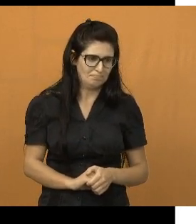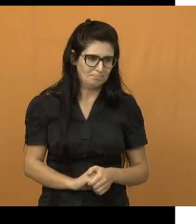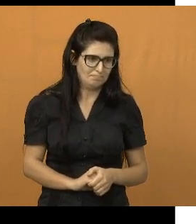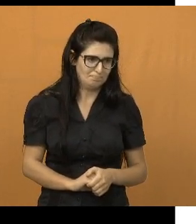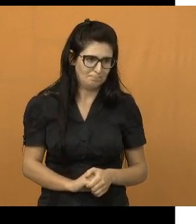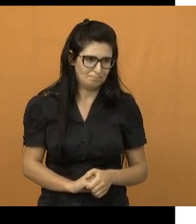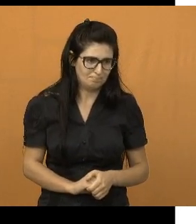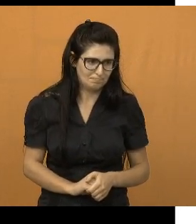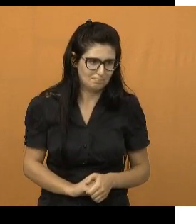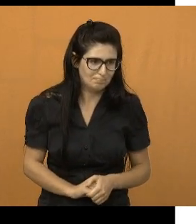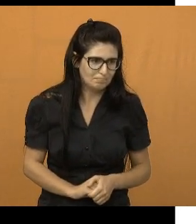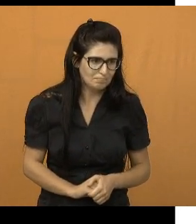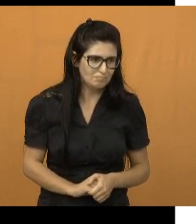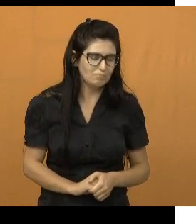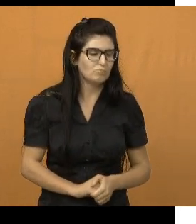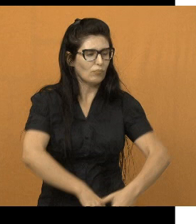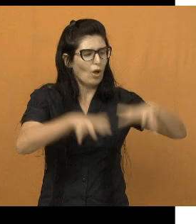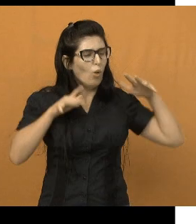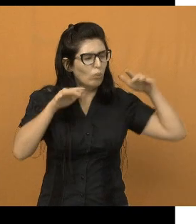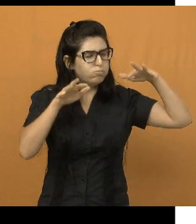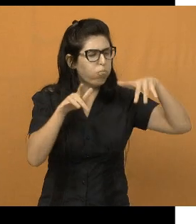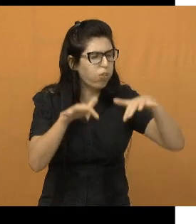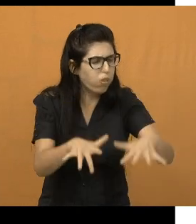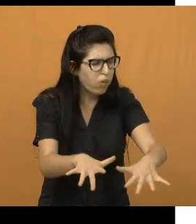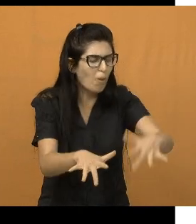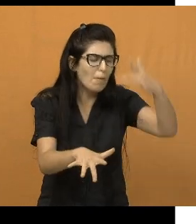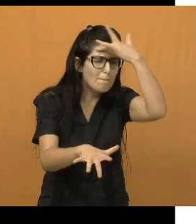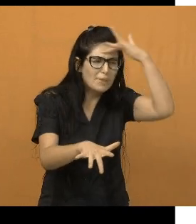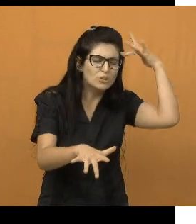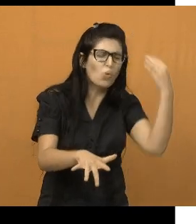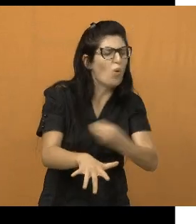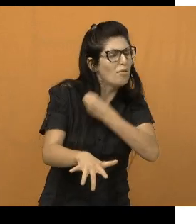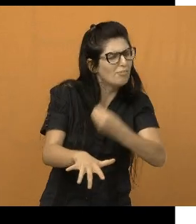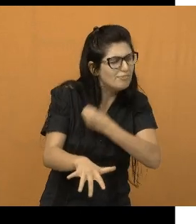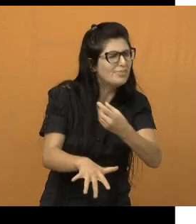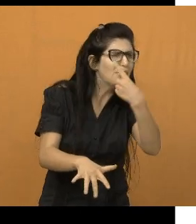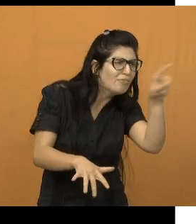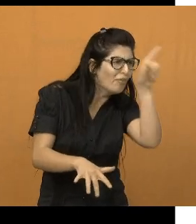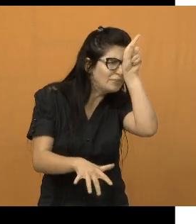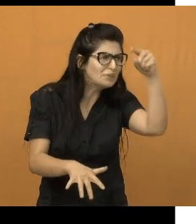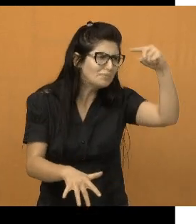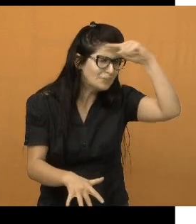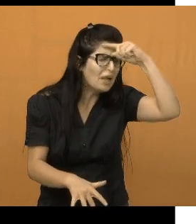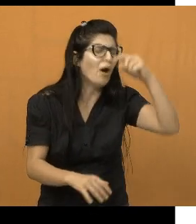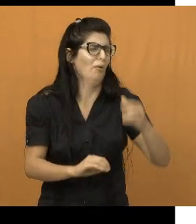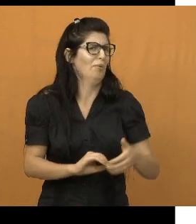Com relação ao mutirão de consultas, né, realizamos